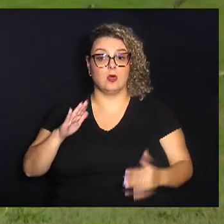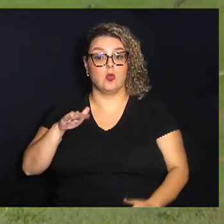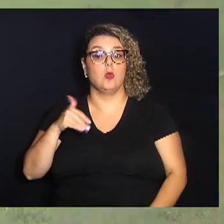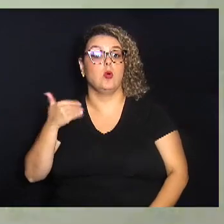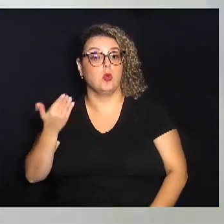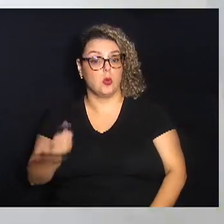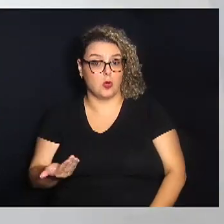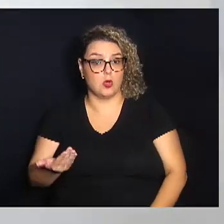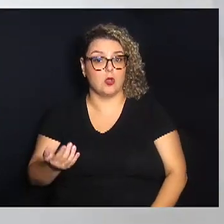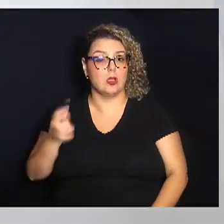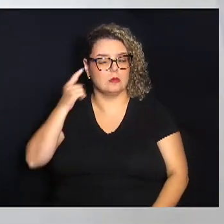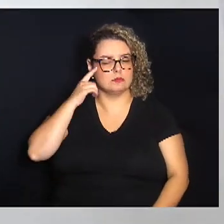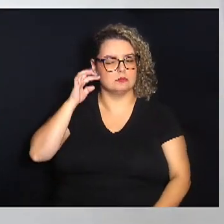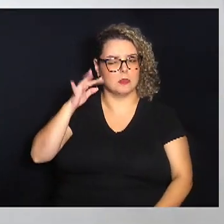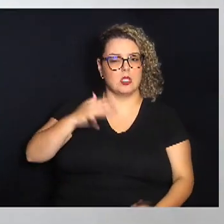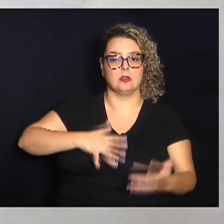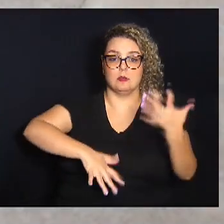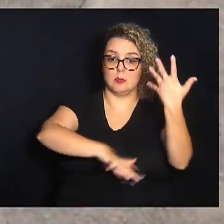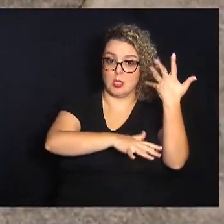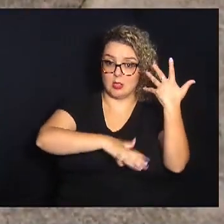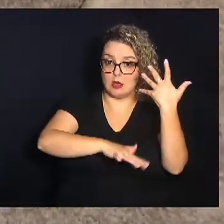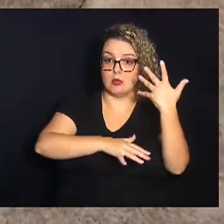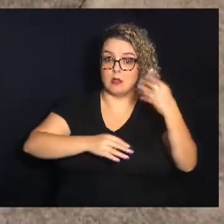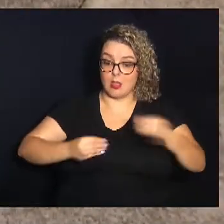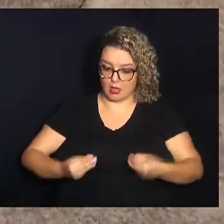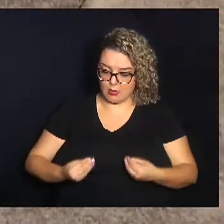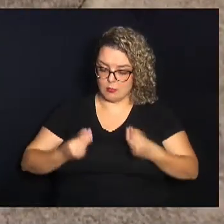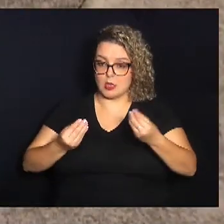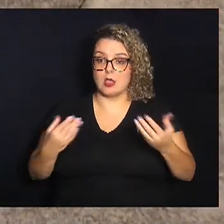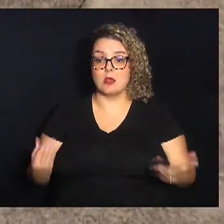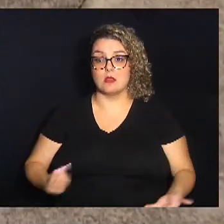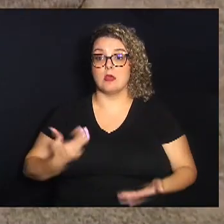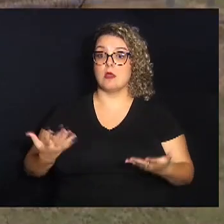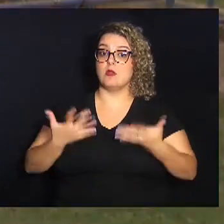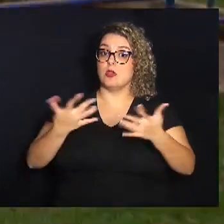gente pensa numa praça, é para trazer vida